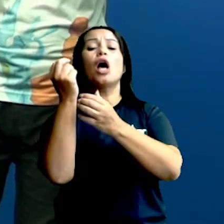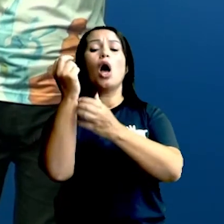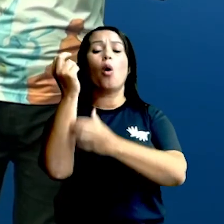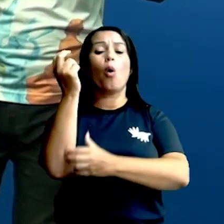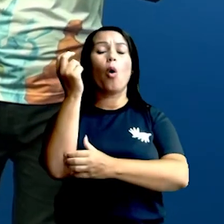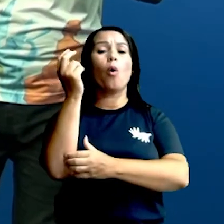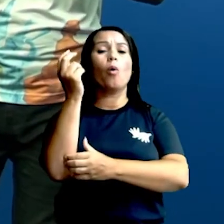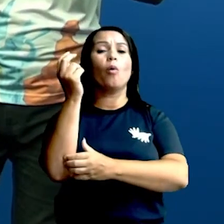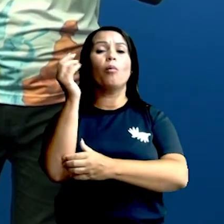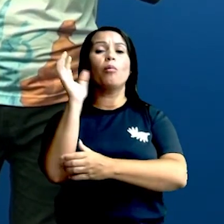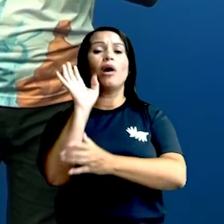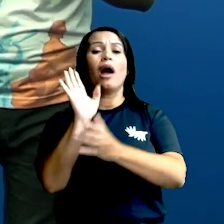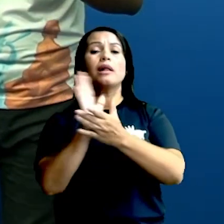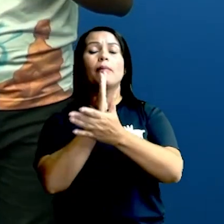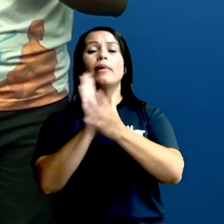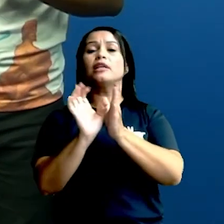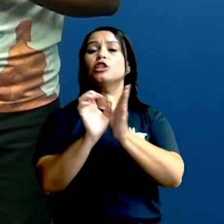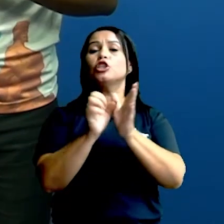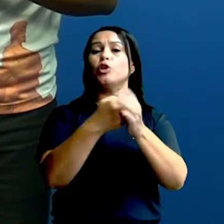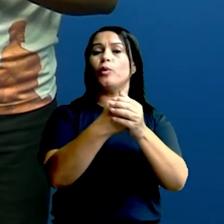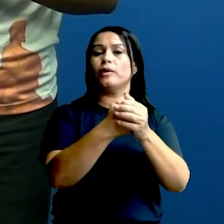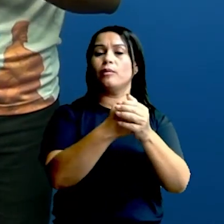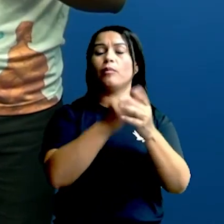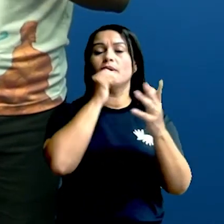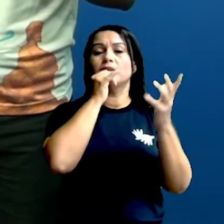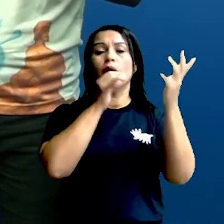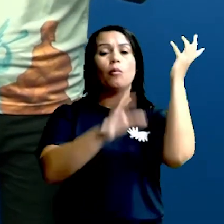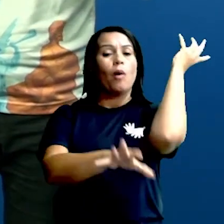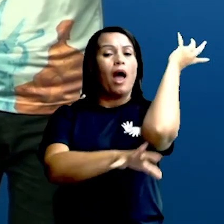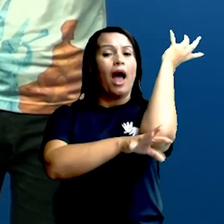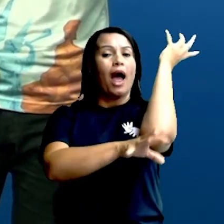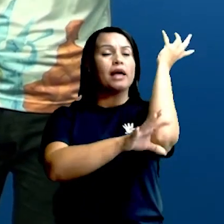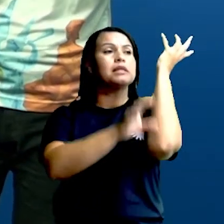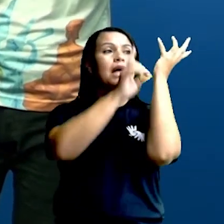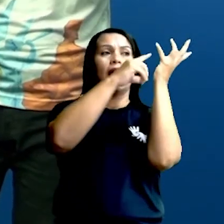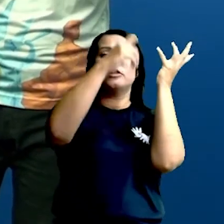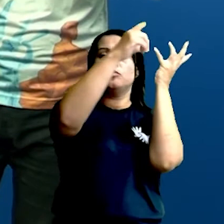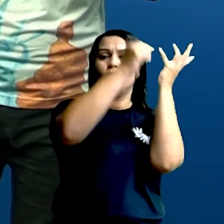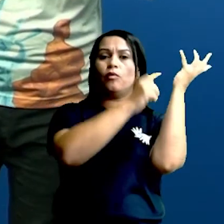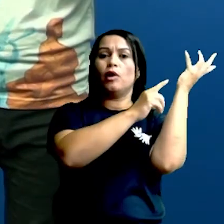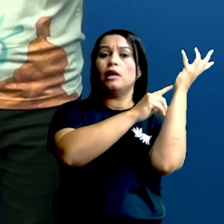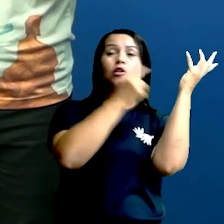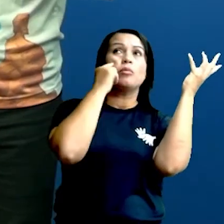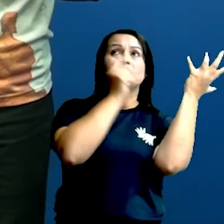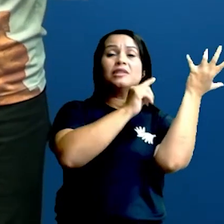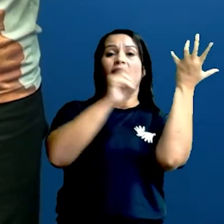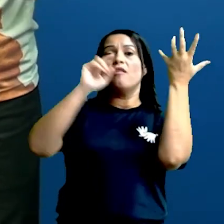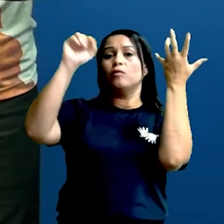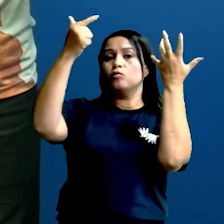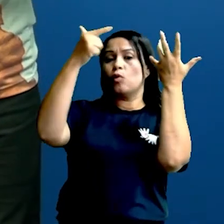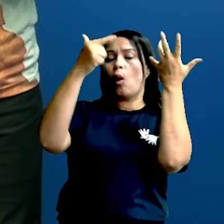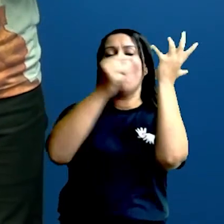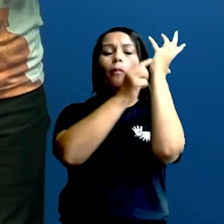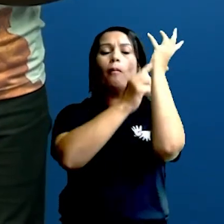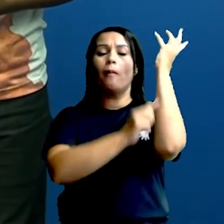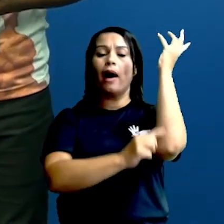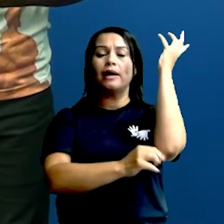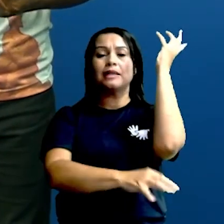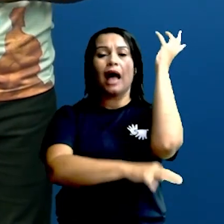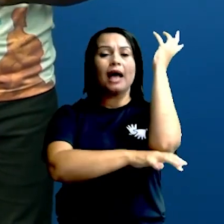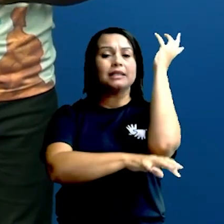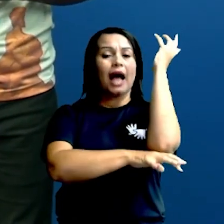procuram fugir da luz do sol, como as raízes. Então as folhas sempre procuram a luz do sol, enquanto as raízes procuram